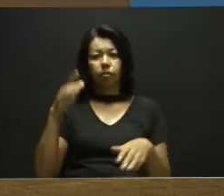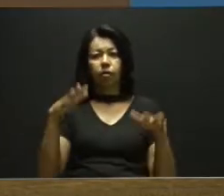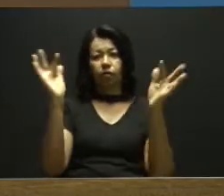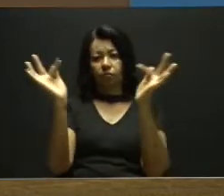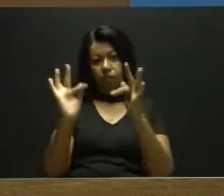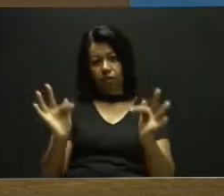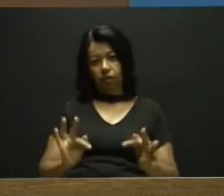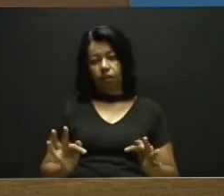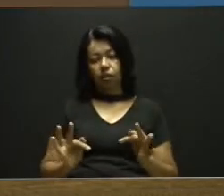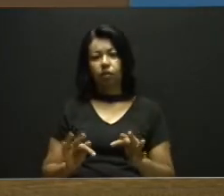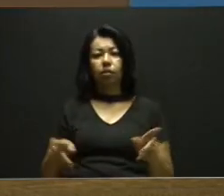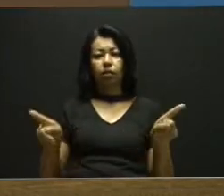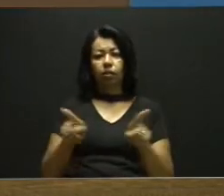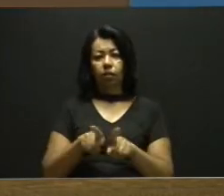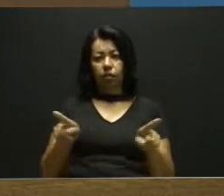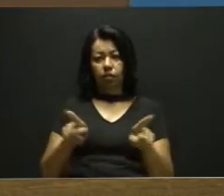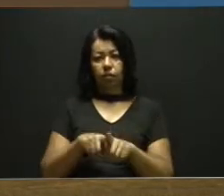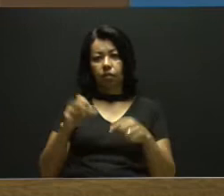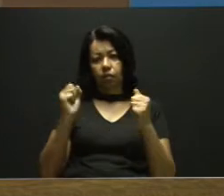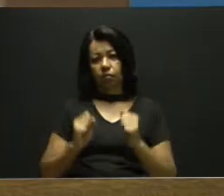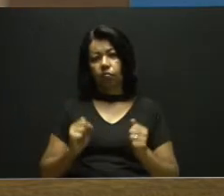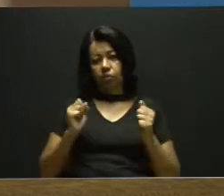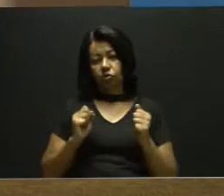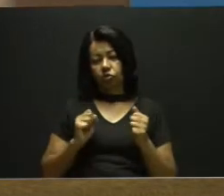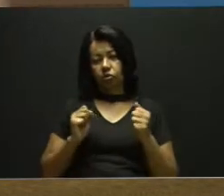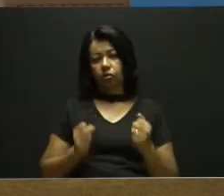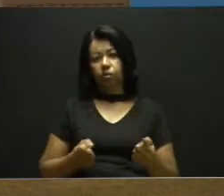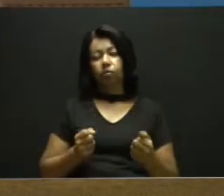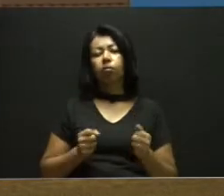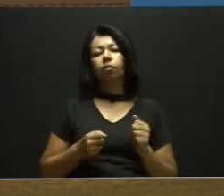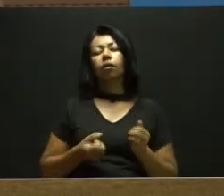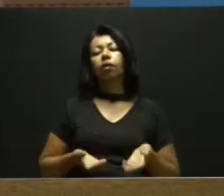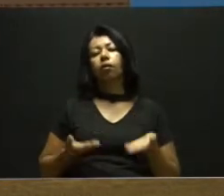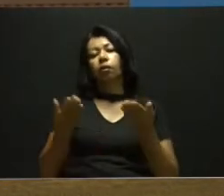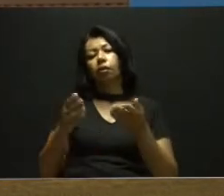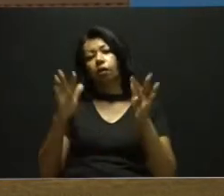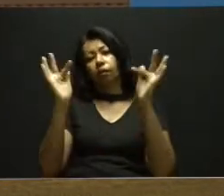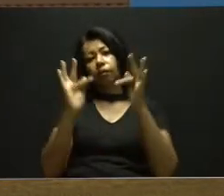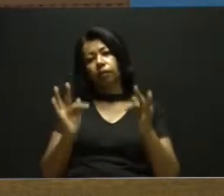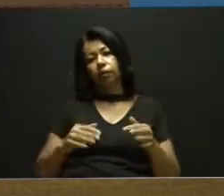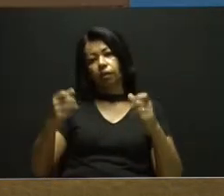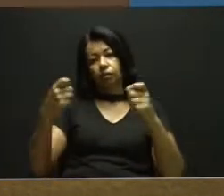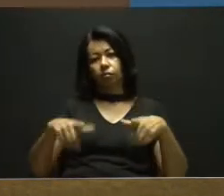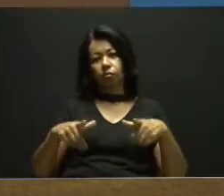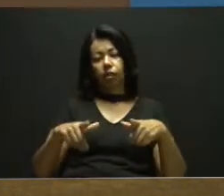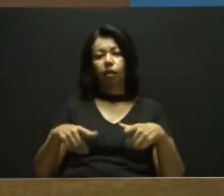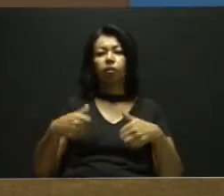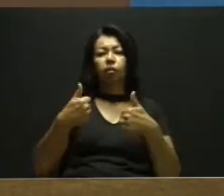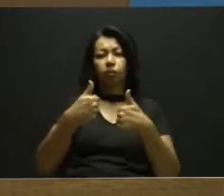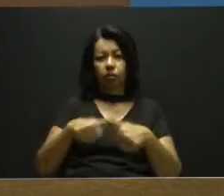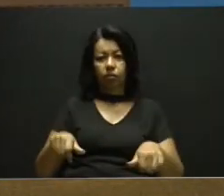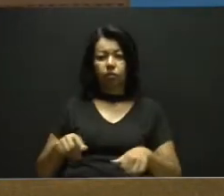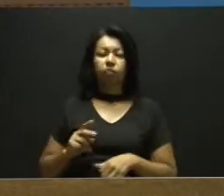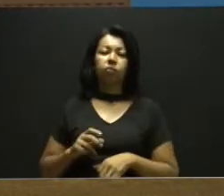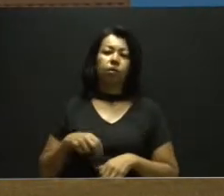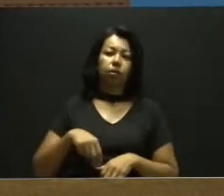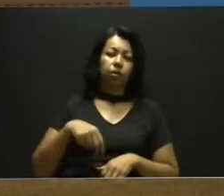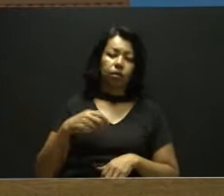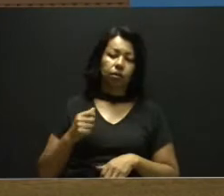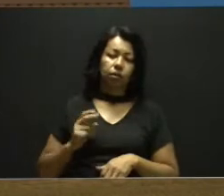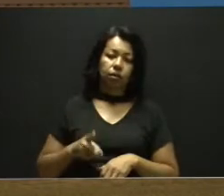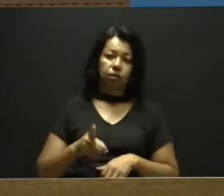e assim pôde entregar a felicidade por onde andei e por onde eu ando